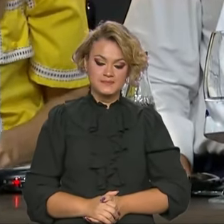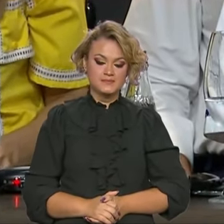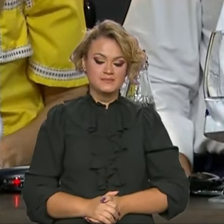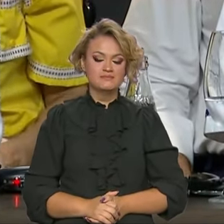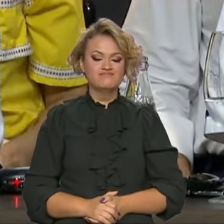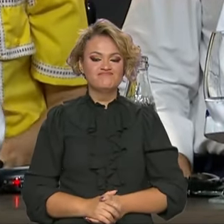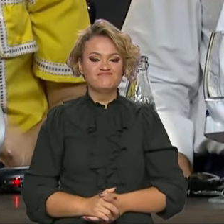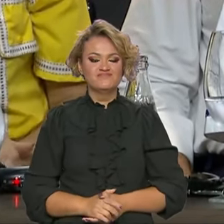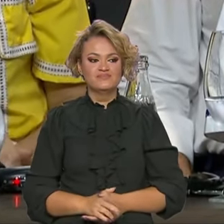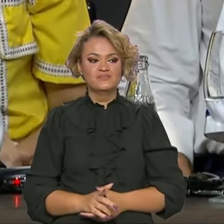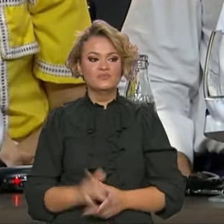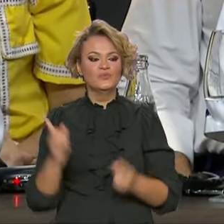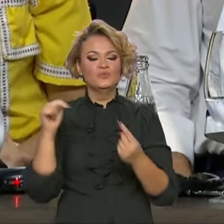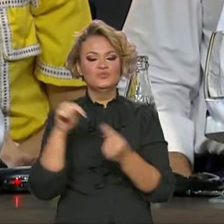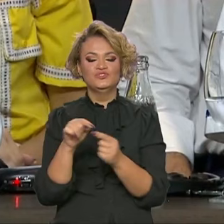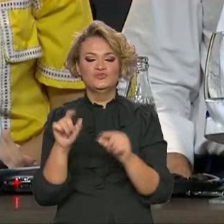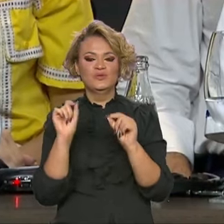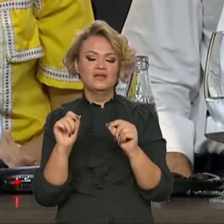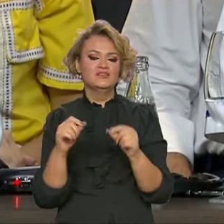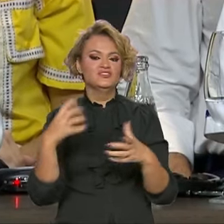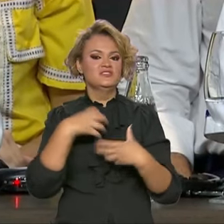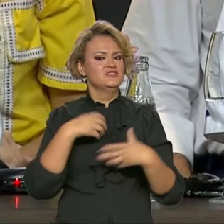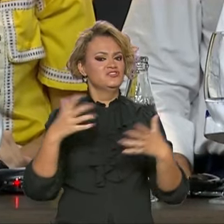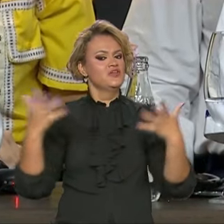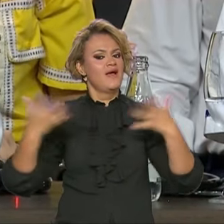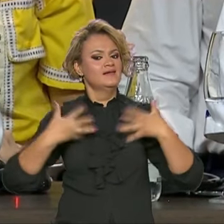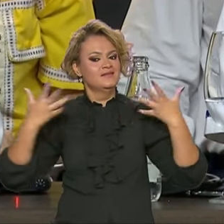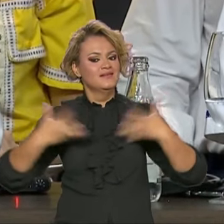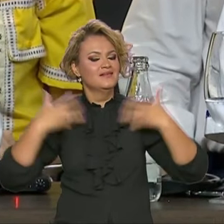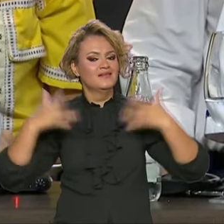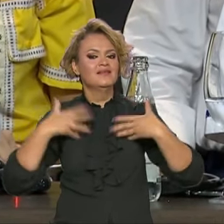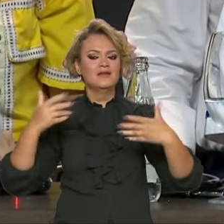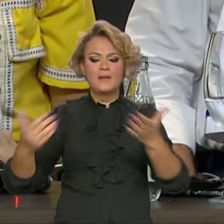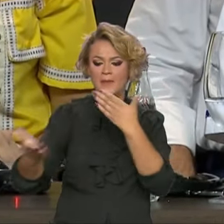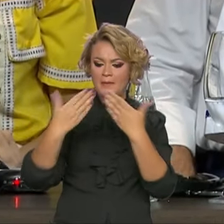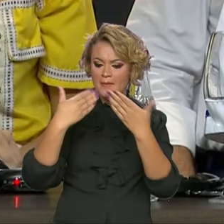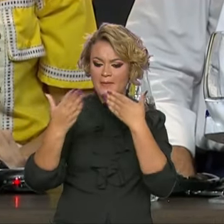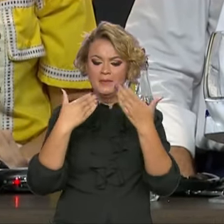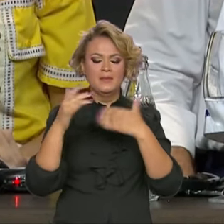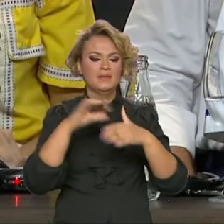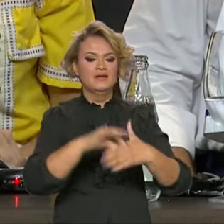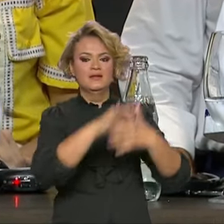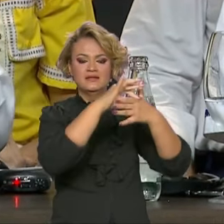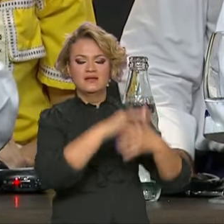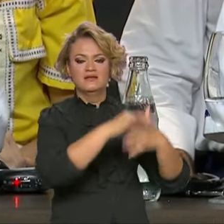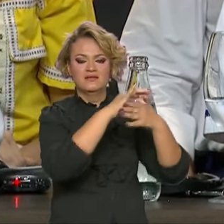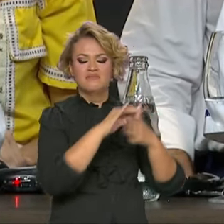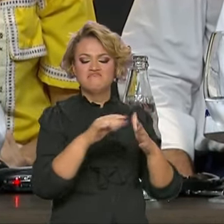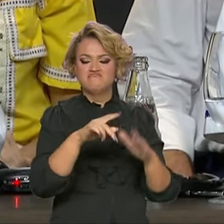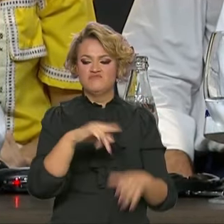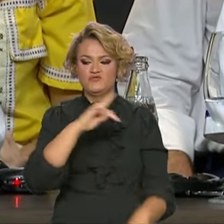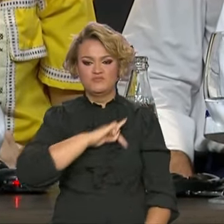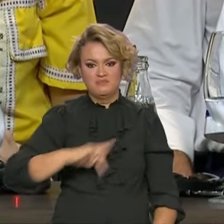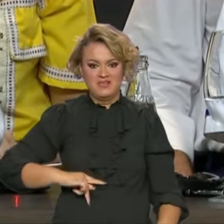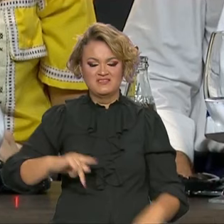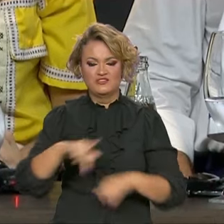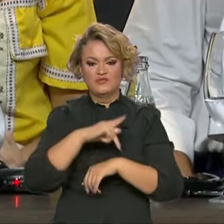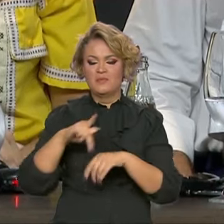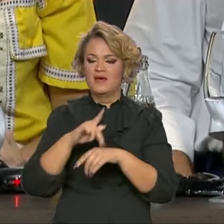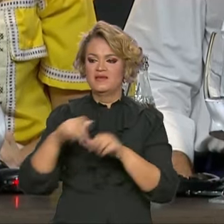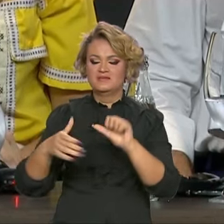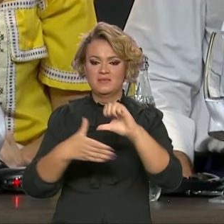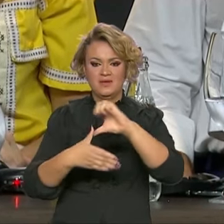É motivo de muita alegria reencontrar os líderes dos países da América do Sul para tratar